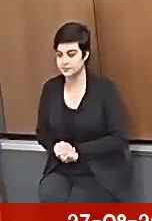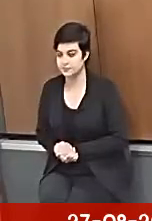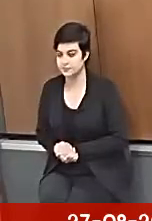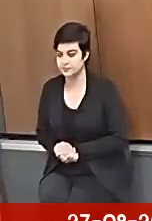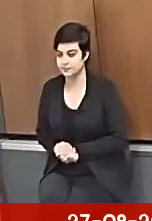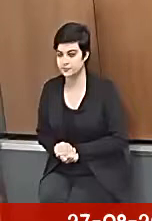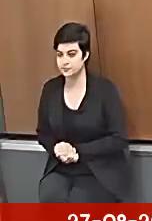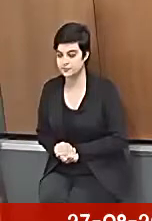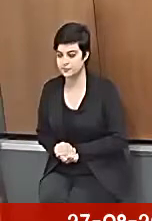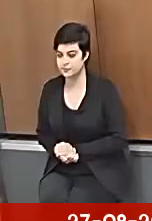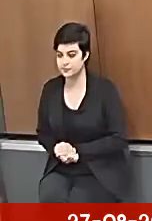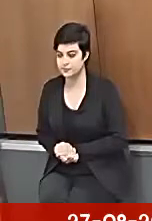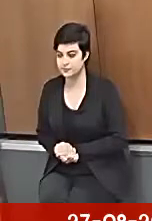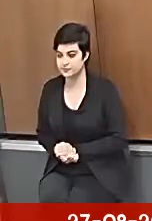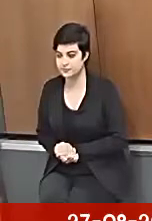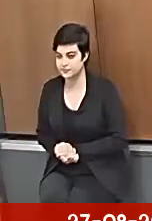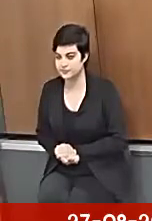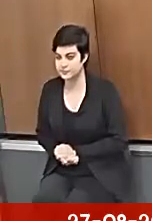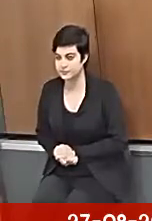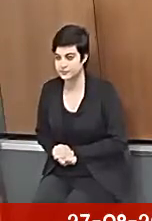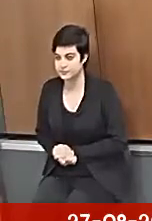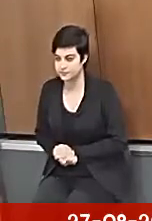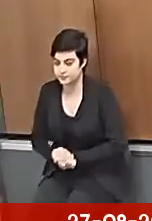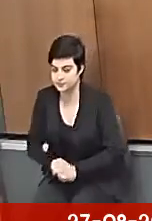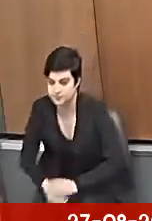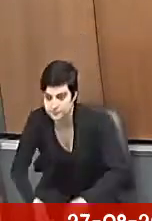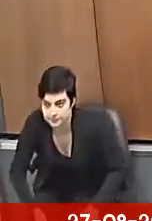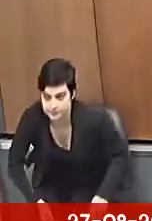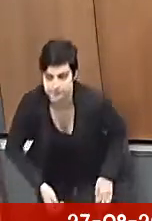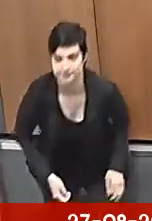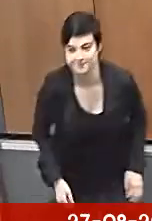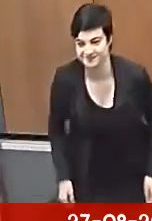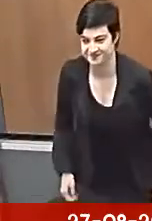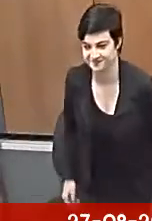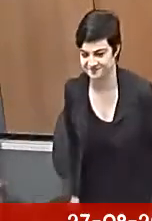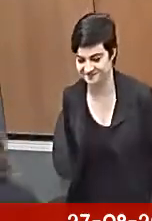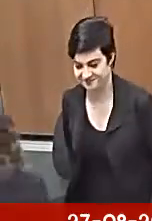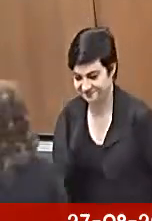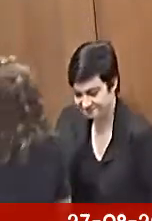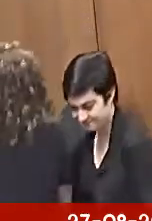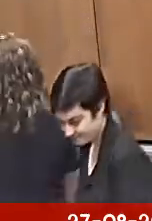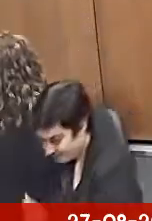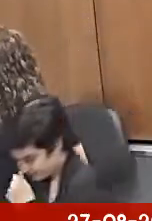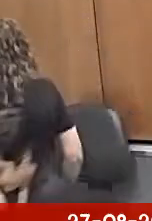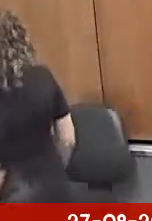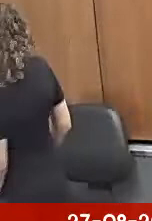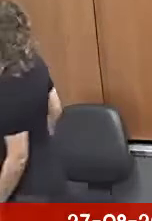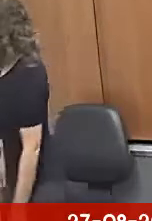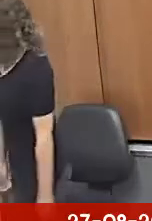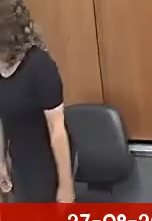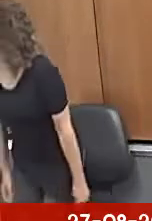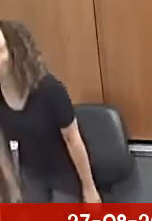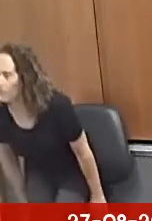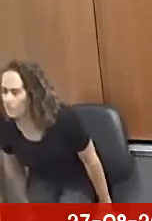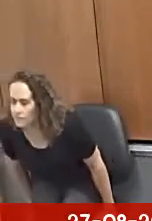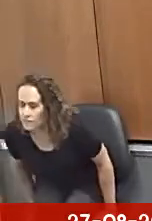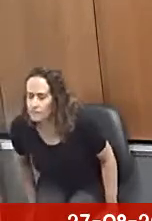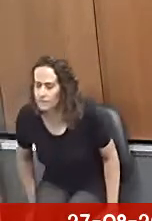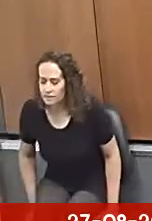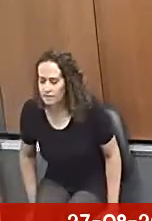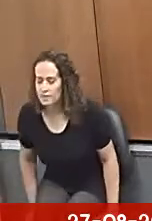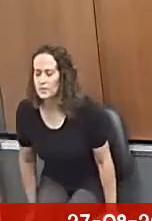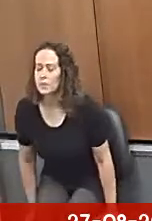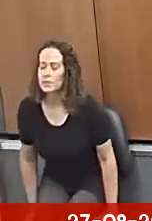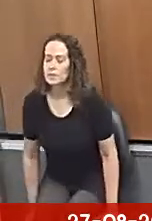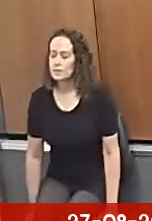vou passar aqui então já uma vez todos falaram antes de voltar aqui pra minas arena e